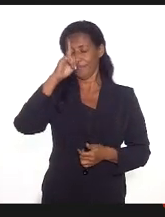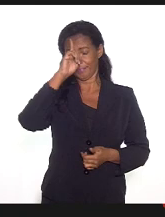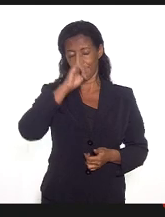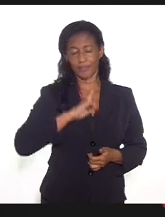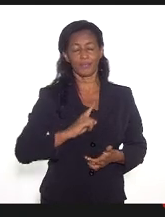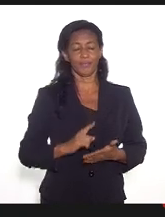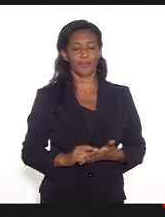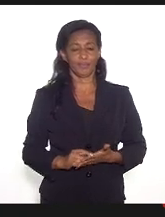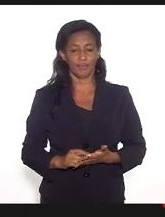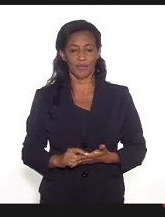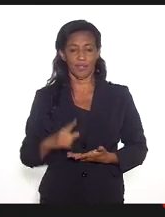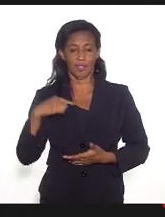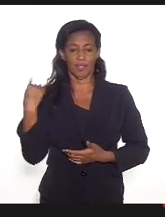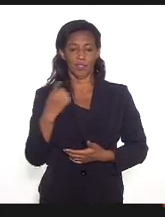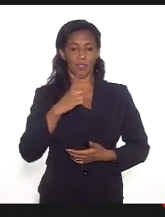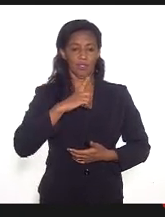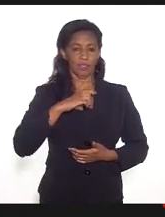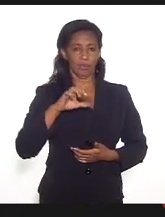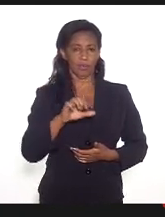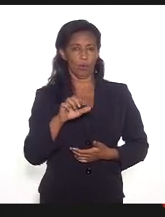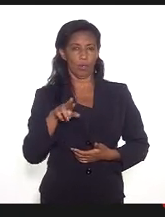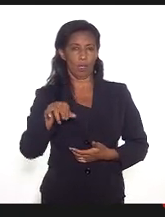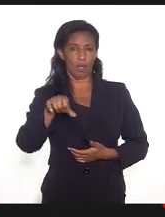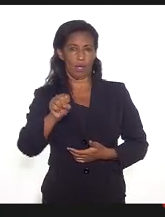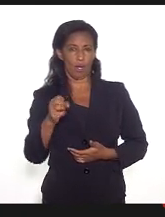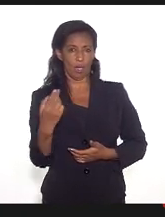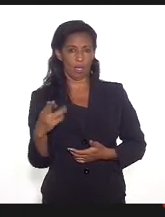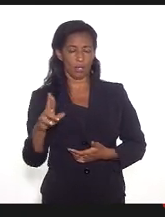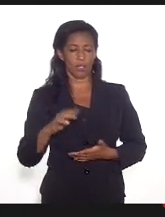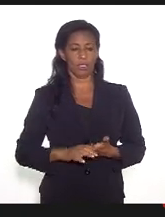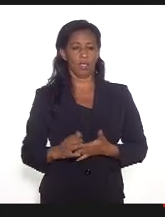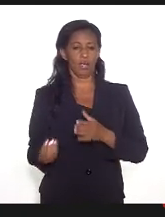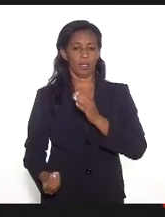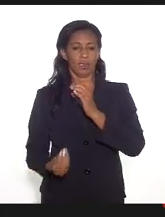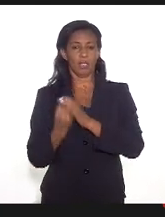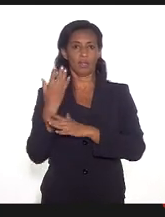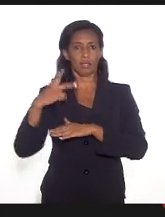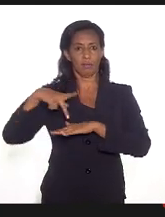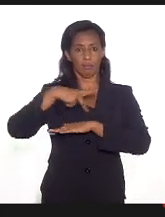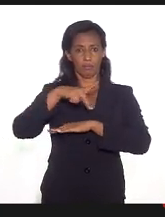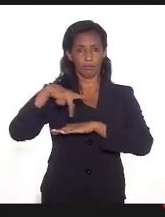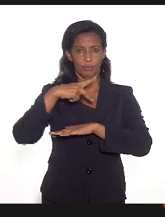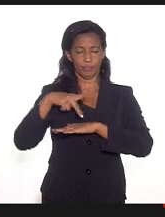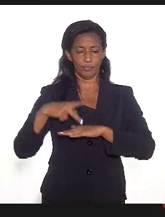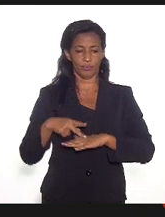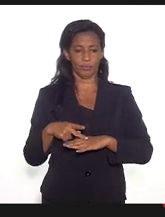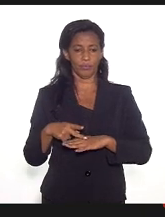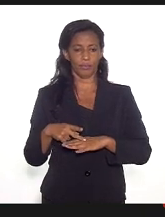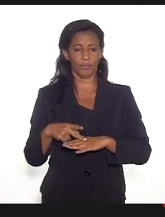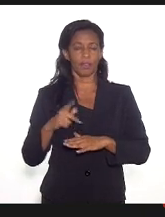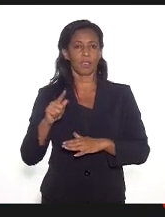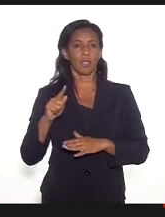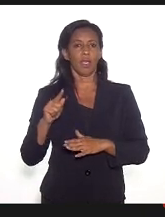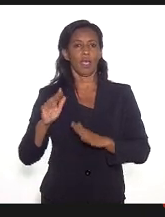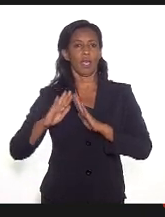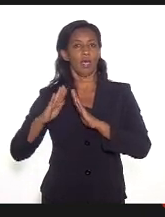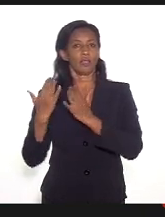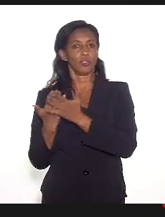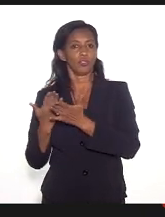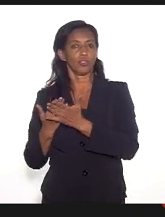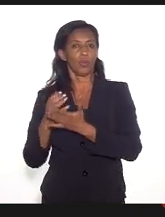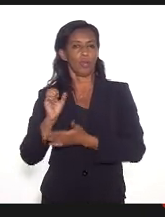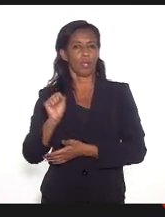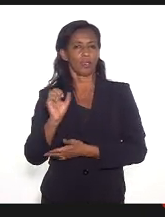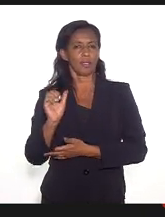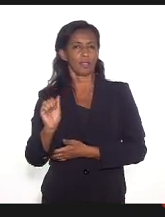do cluster é a imagem que propiciou a criação do nosso país, que é a Escola de Sagres. Nós estamos vendo